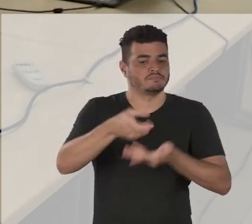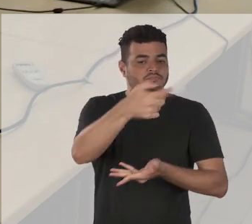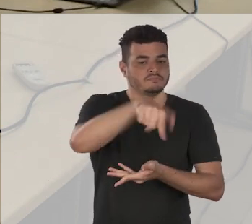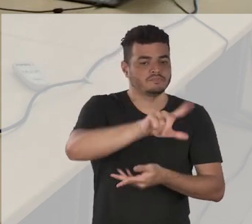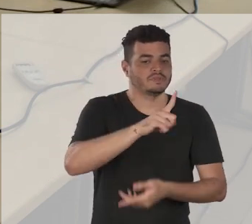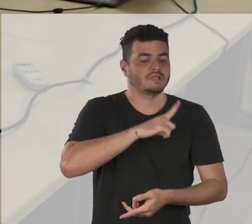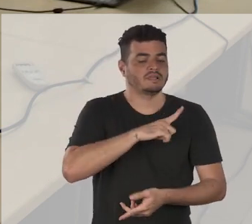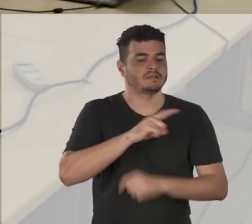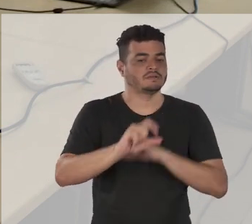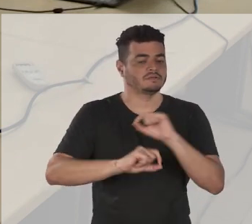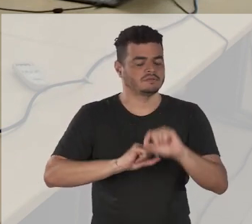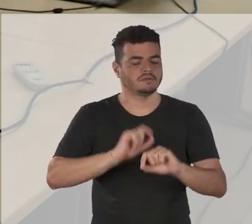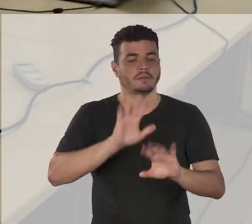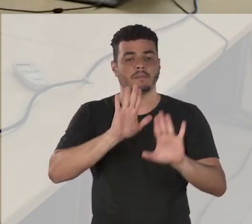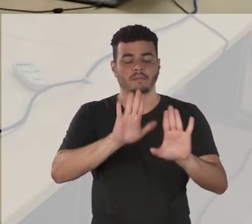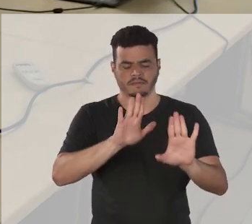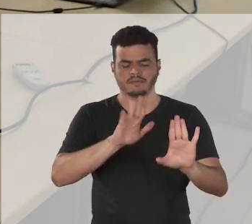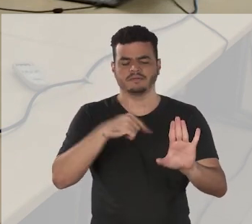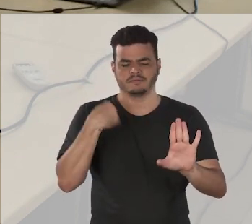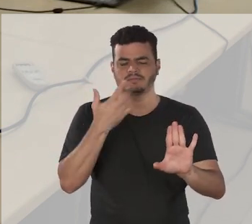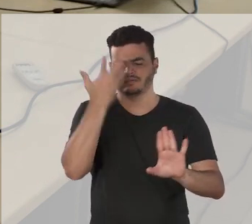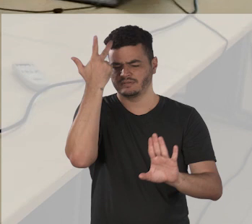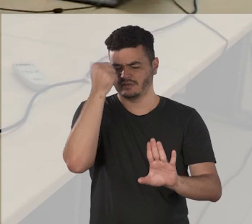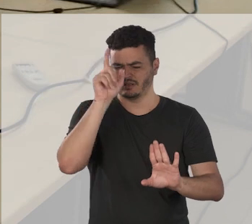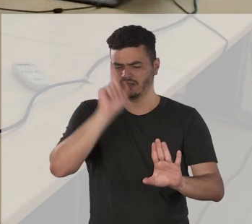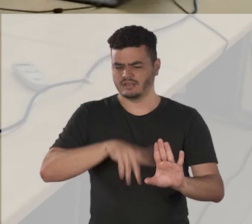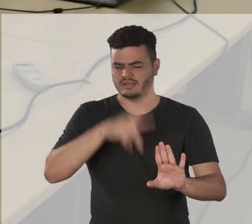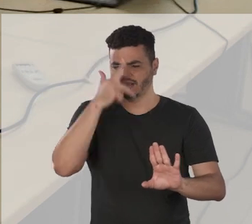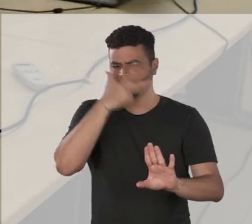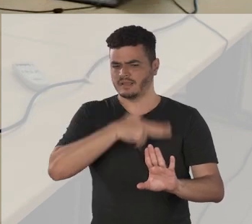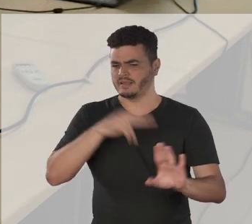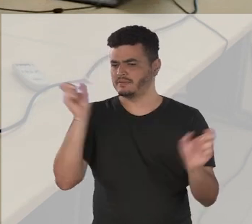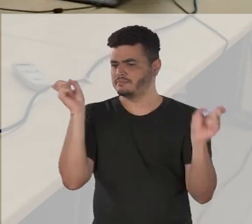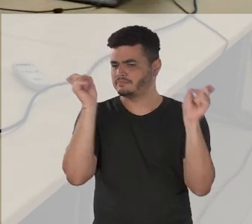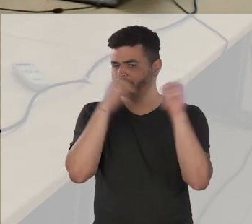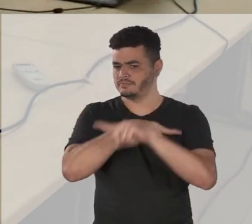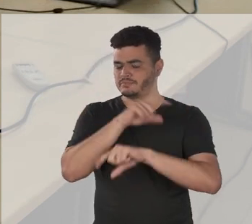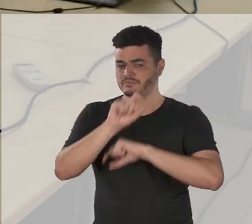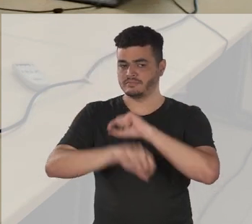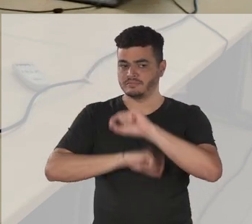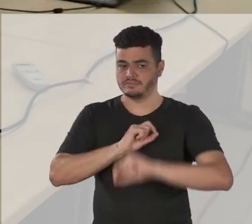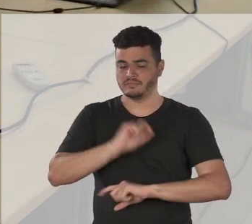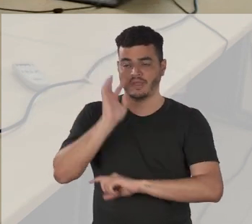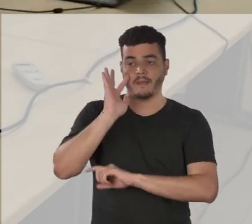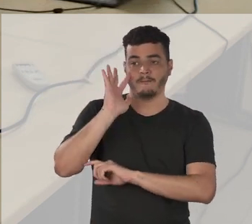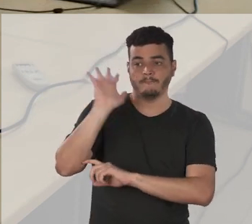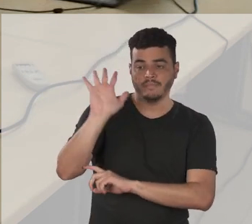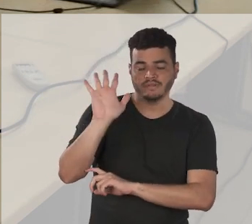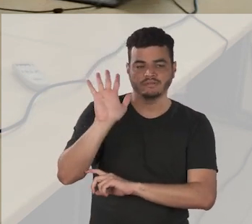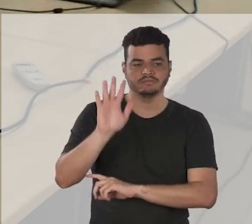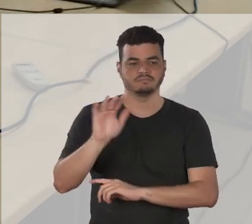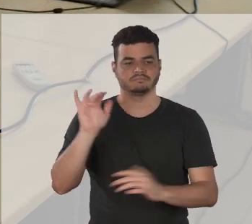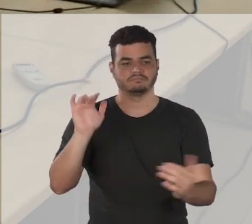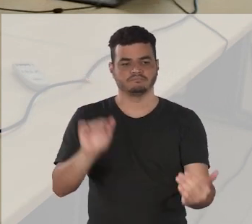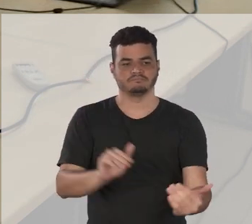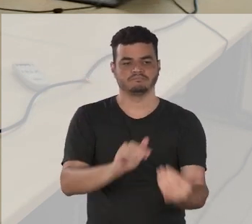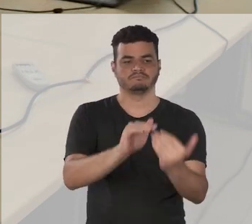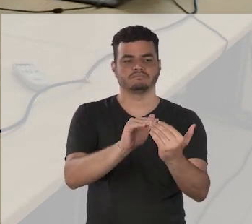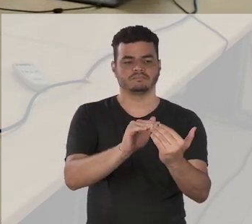bastante complexa. Precisa ser pensada com muita atenção, né? E,